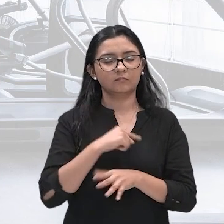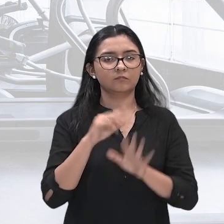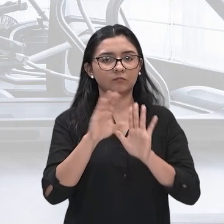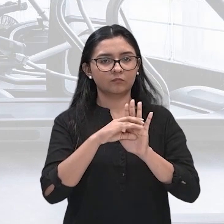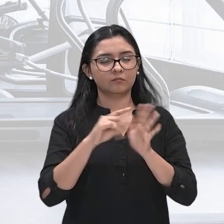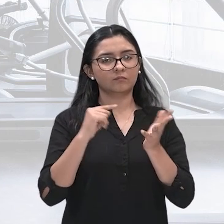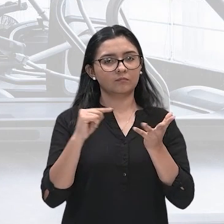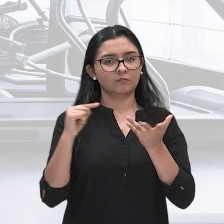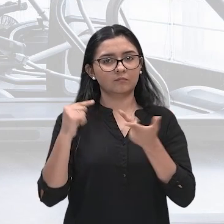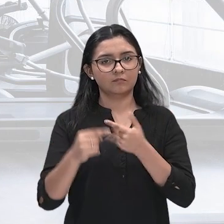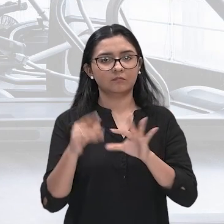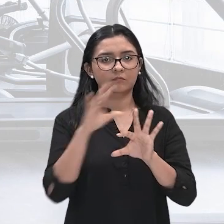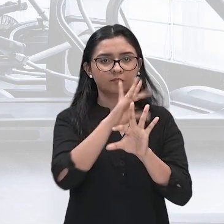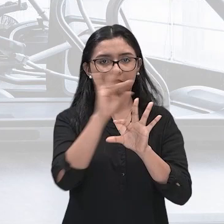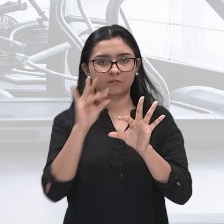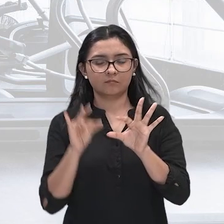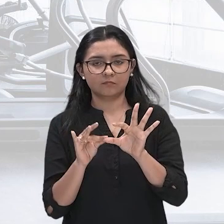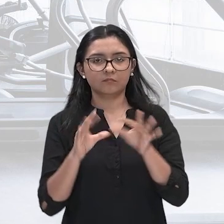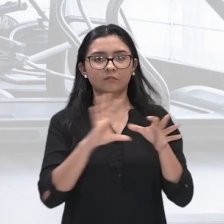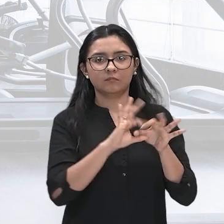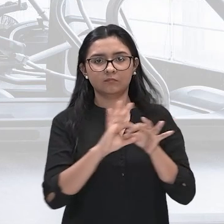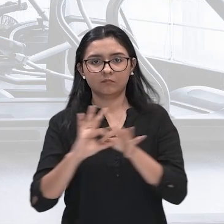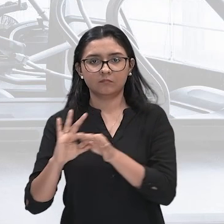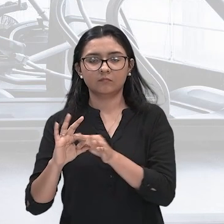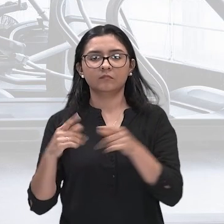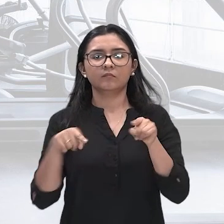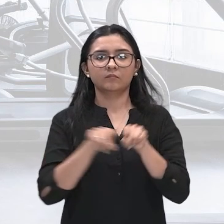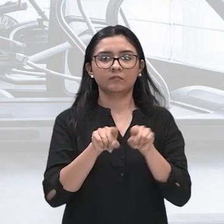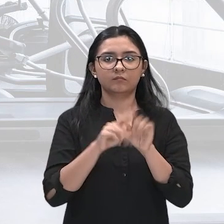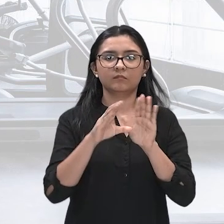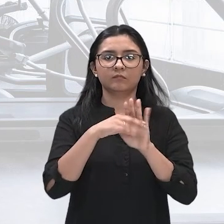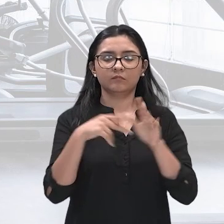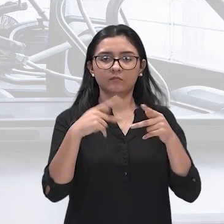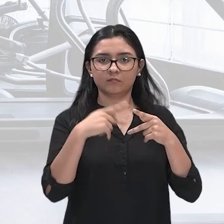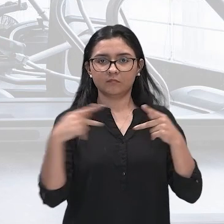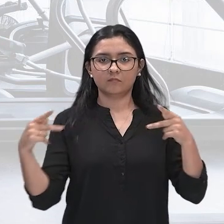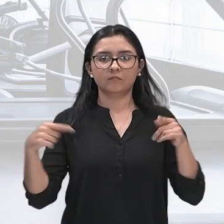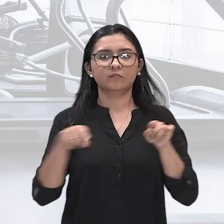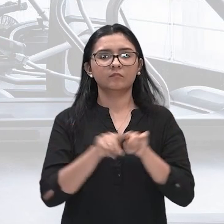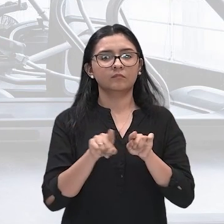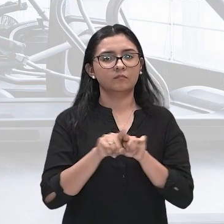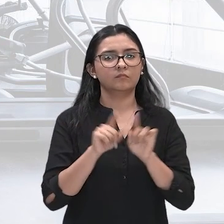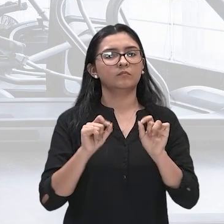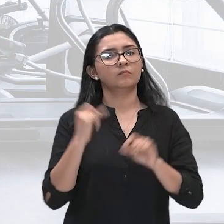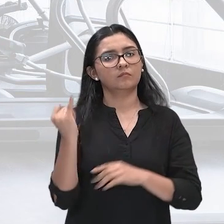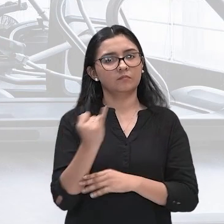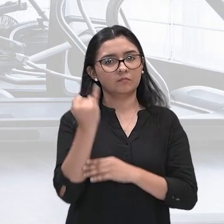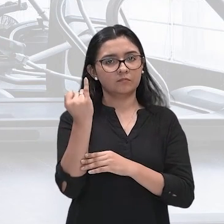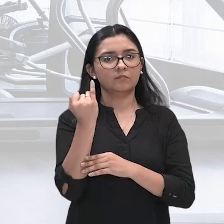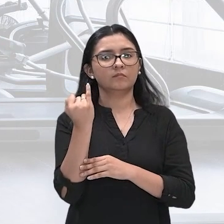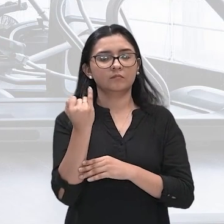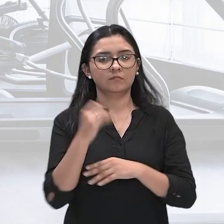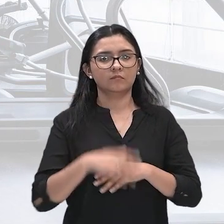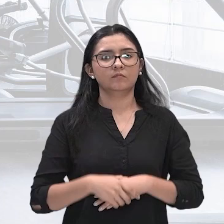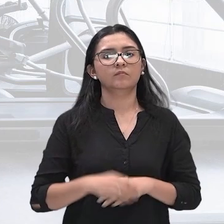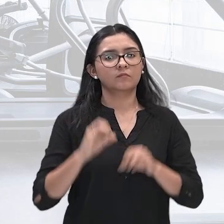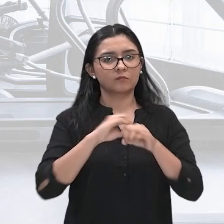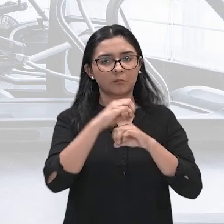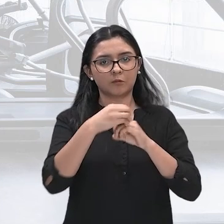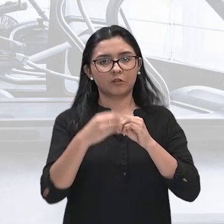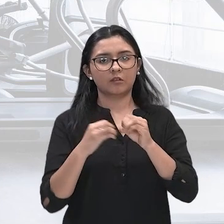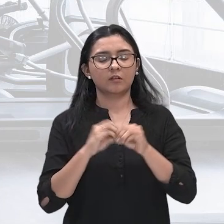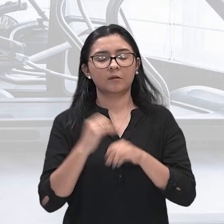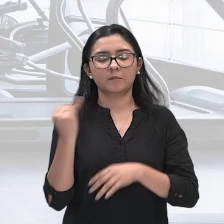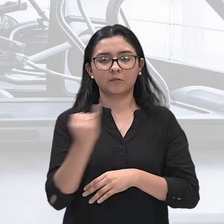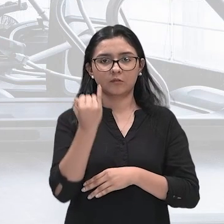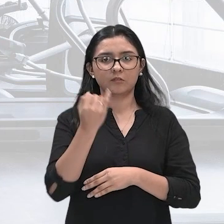aminoácido, ligação peptídica e também o conceito de proteína e o quanto essa biomolécula é importante para o bom